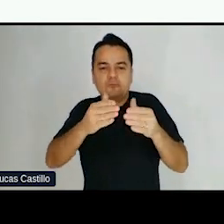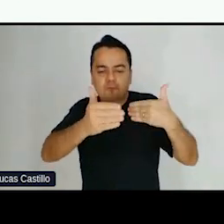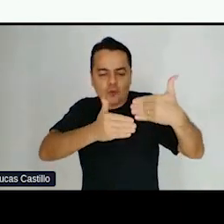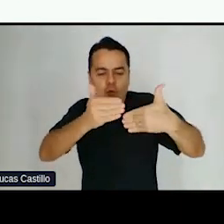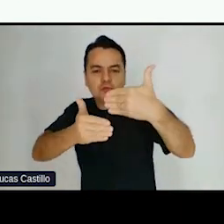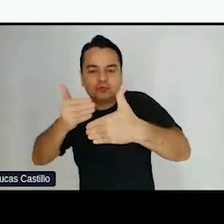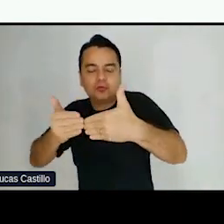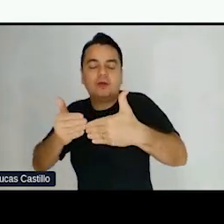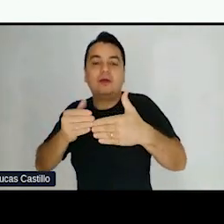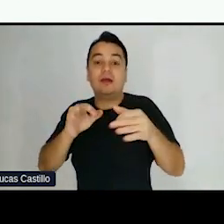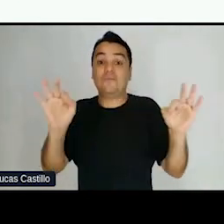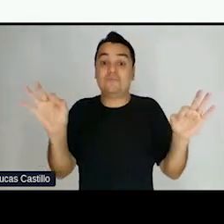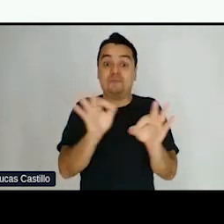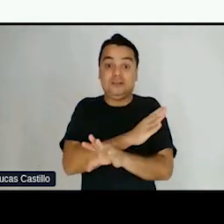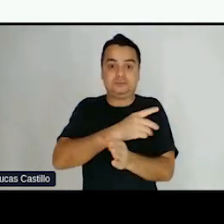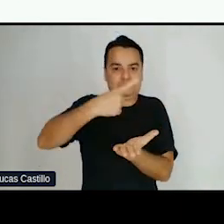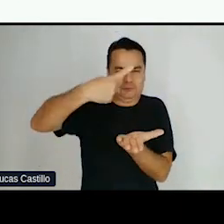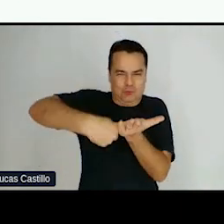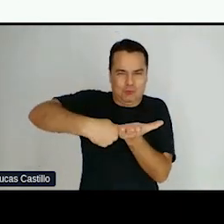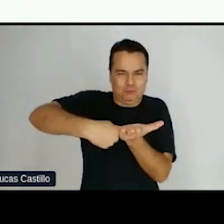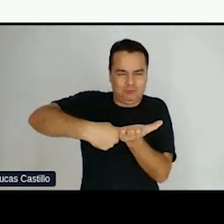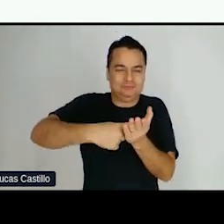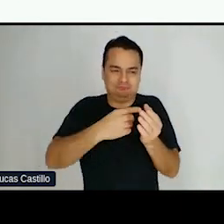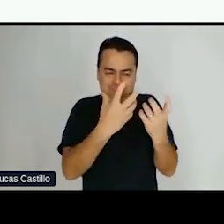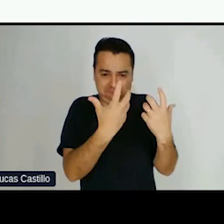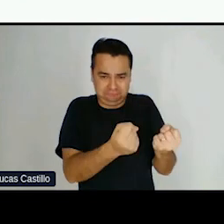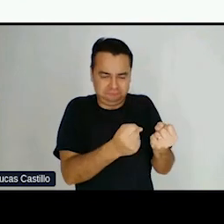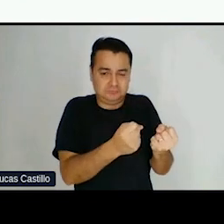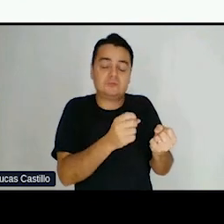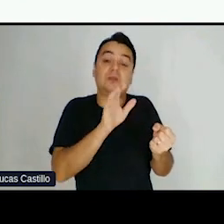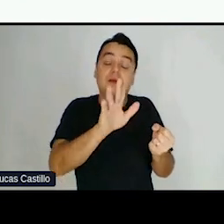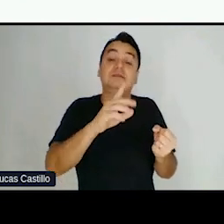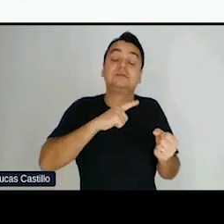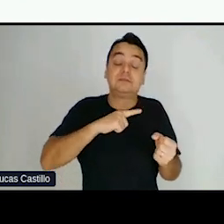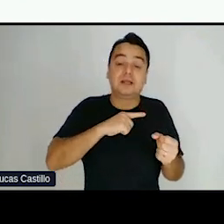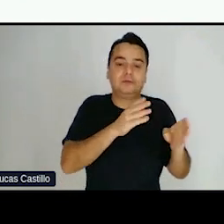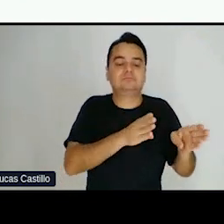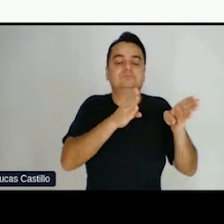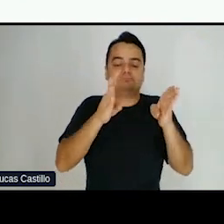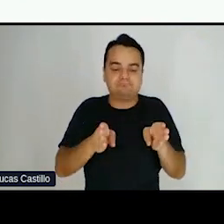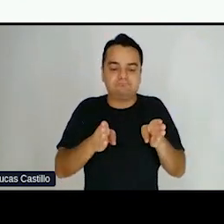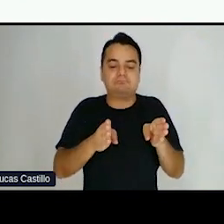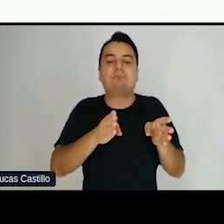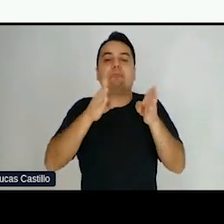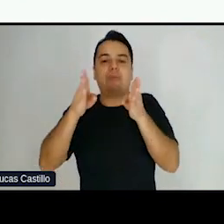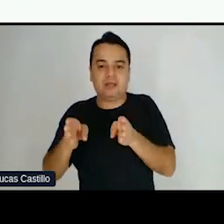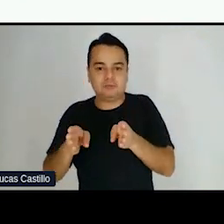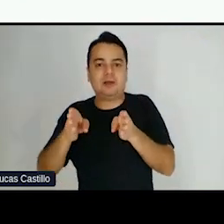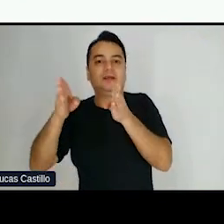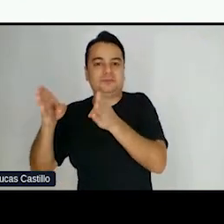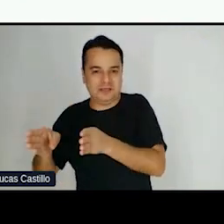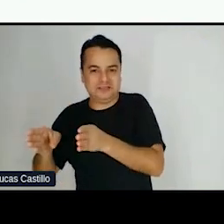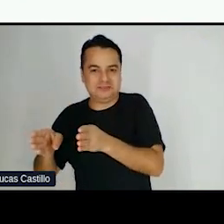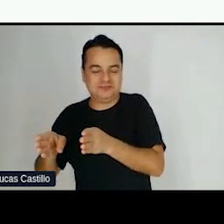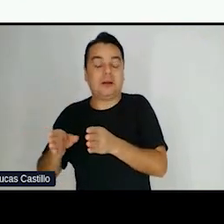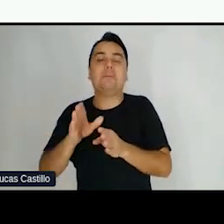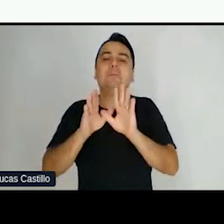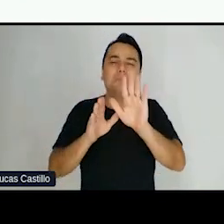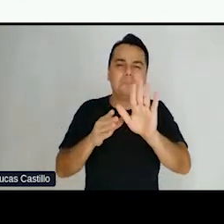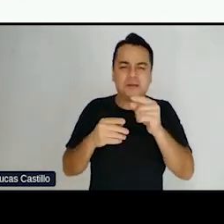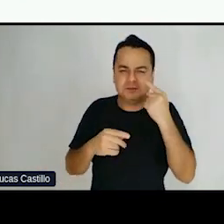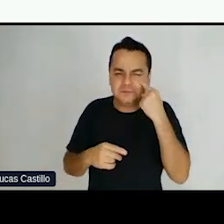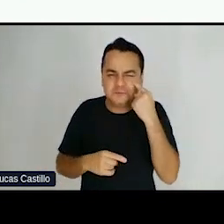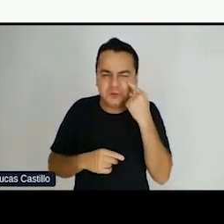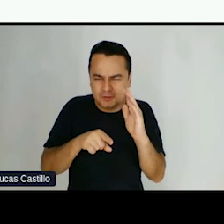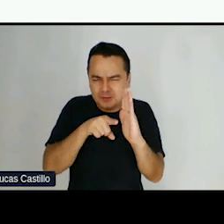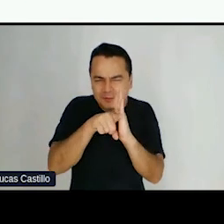e visualmente a gente tem os steps que mostram para o usuário em qual etapa do fluxo ele está. Porém, né, como vocês